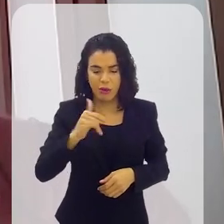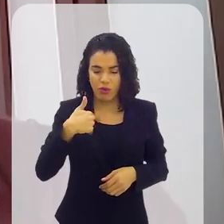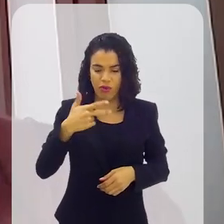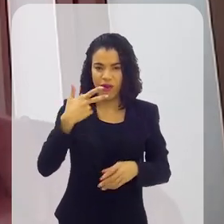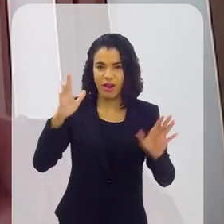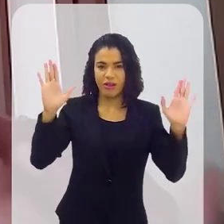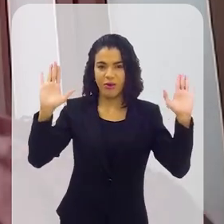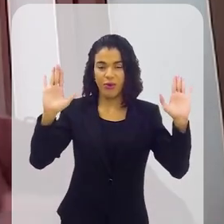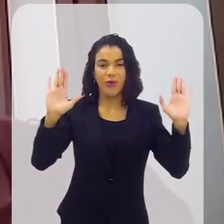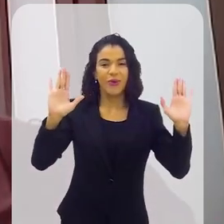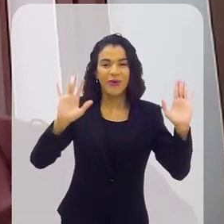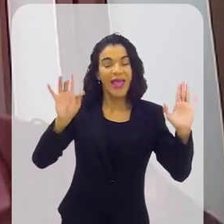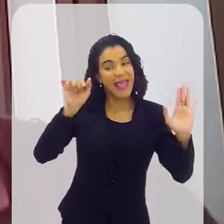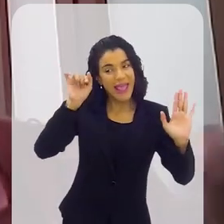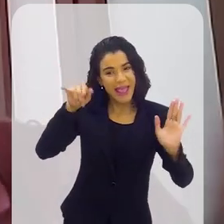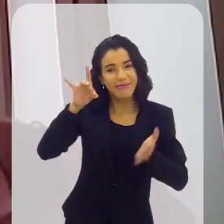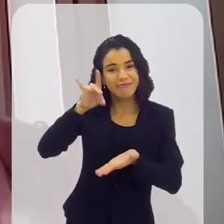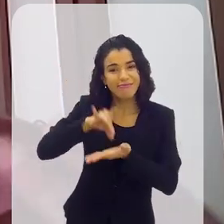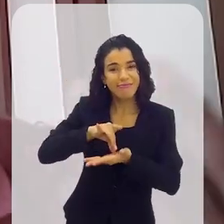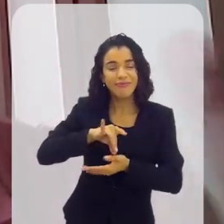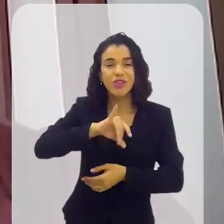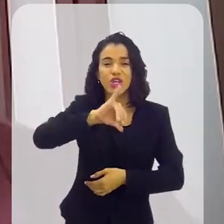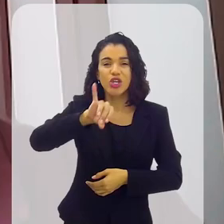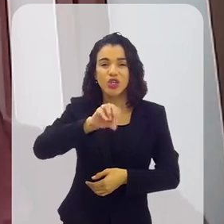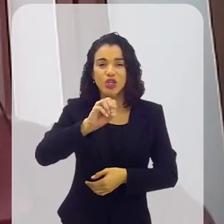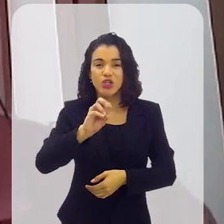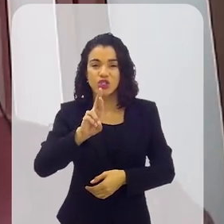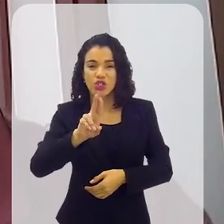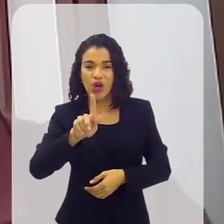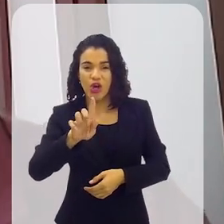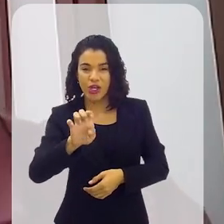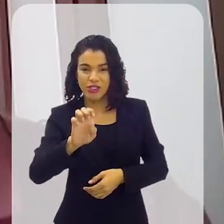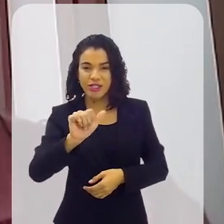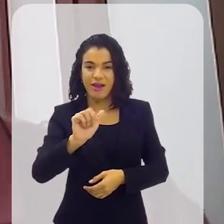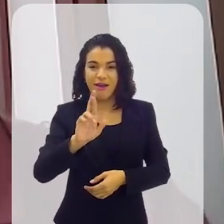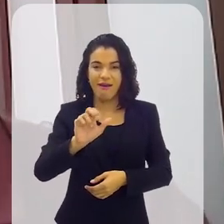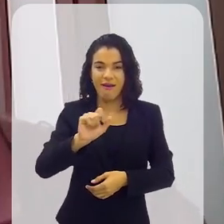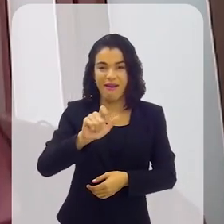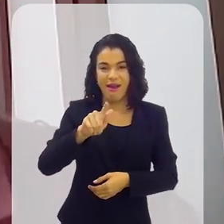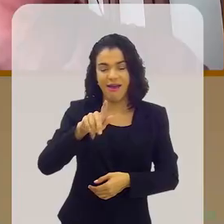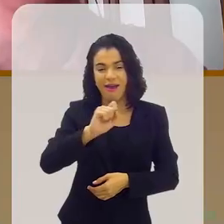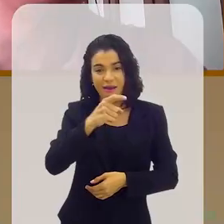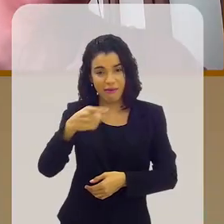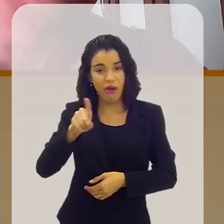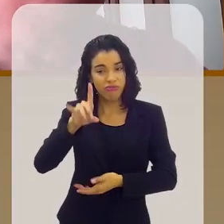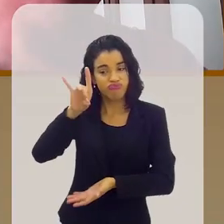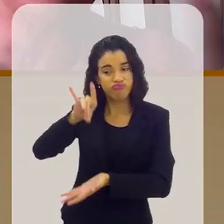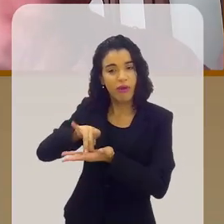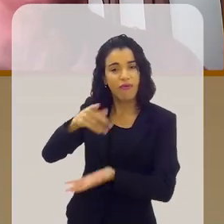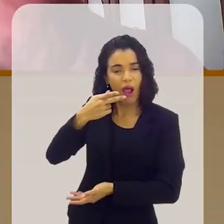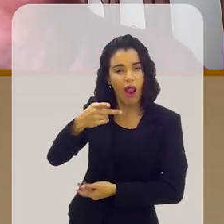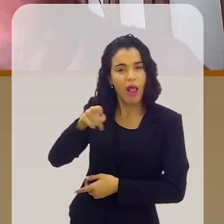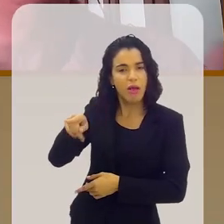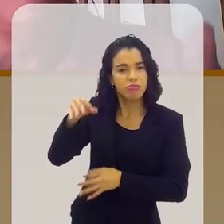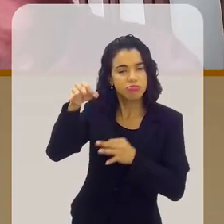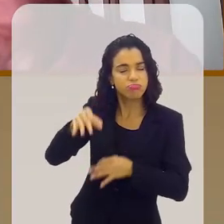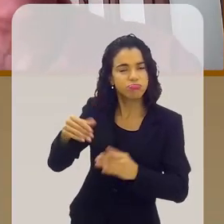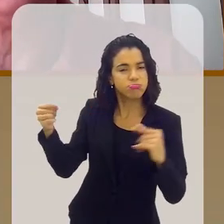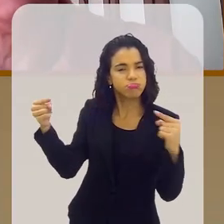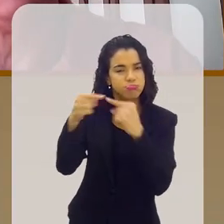violão. E quem diz isso não sou eu, mas dois caras, Jorge Aragão e JB, dois violonistas da pesada